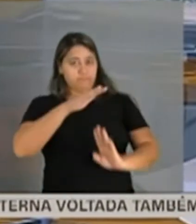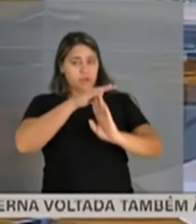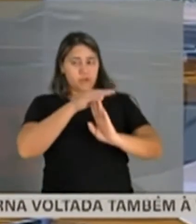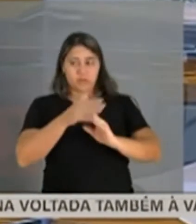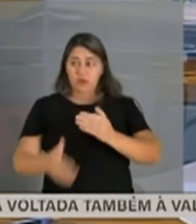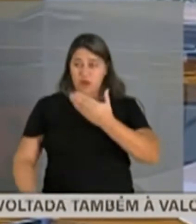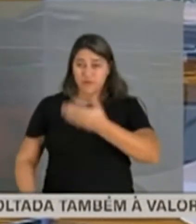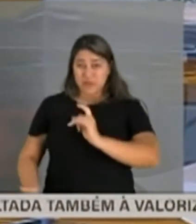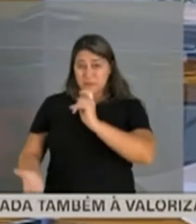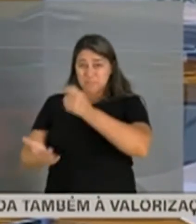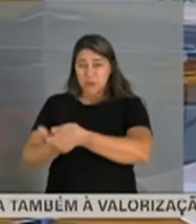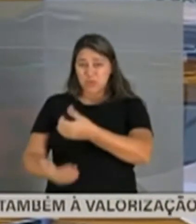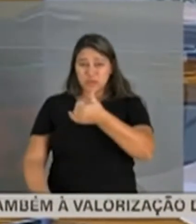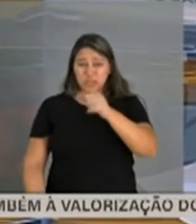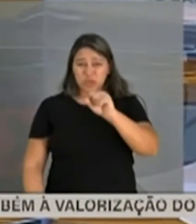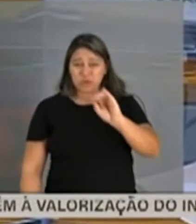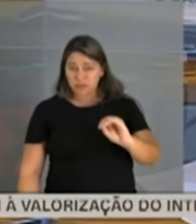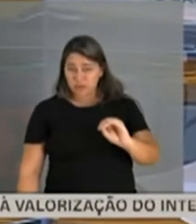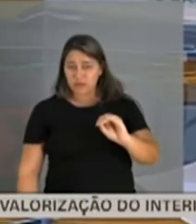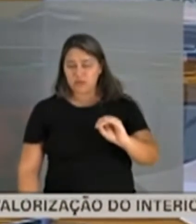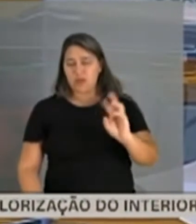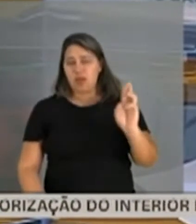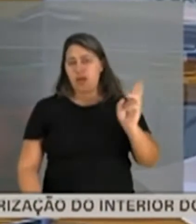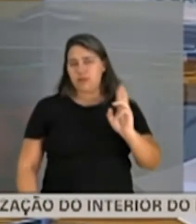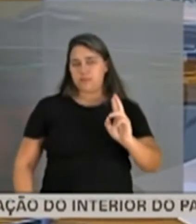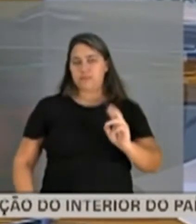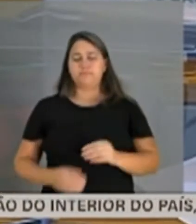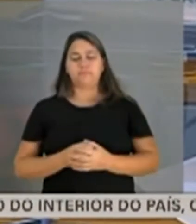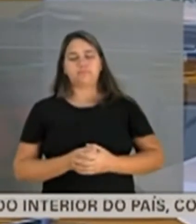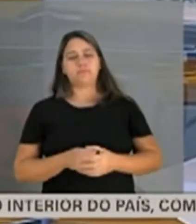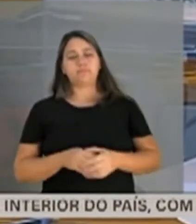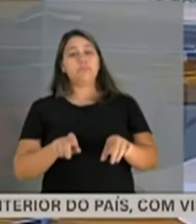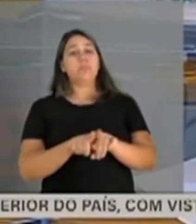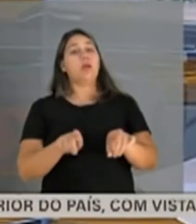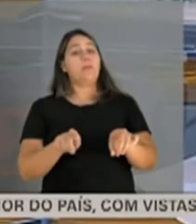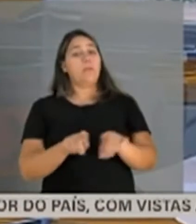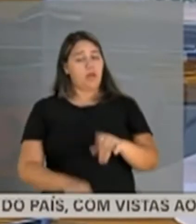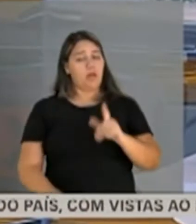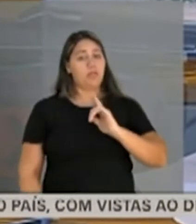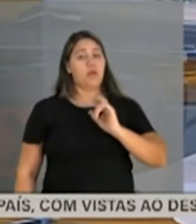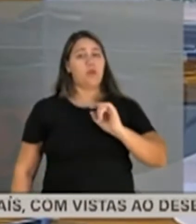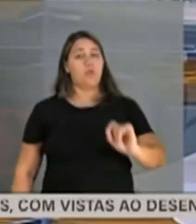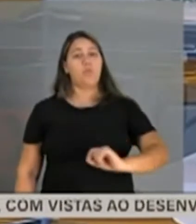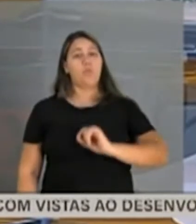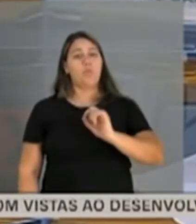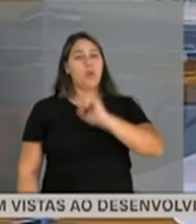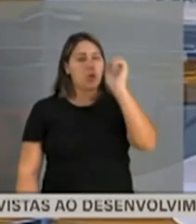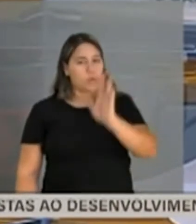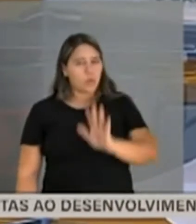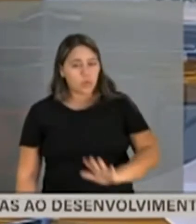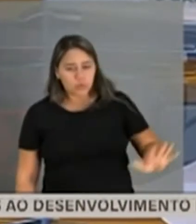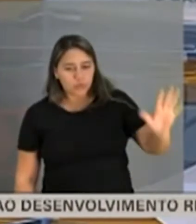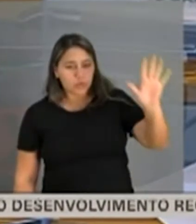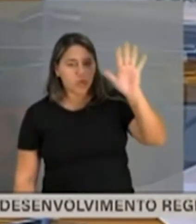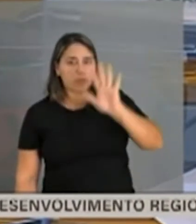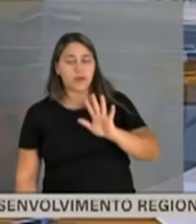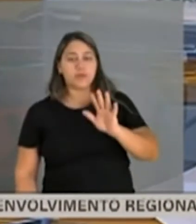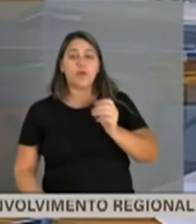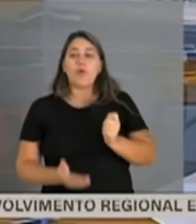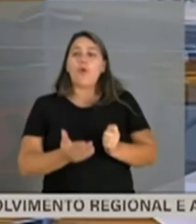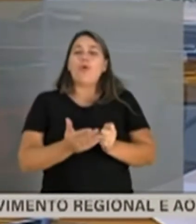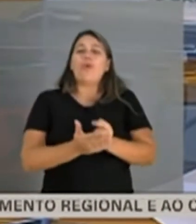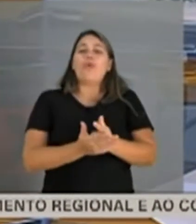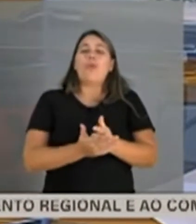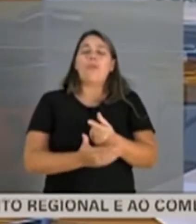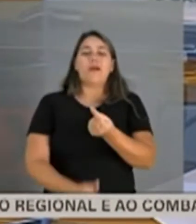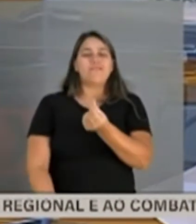Vossa senhoria pagou R 180,00. E há casos, vários casos praticados no Brasil inteiro, de compra de testes